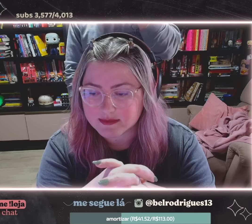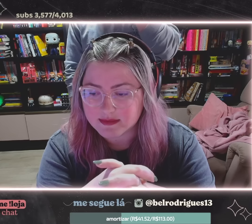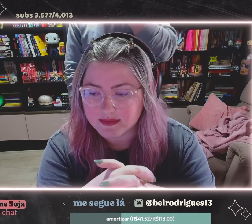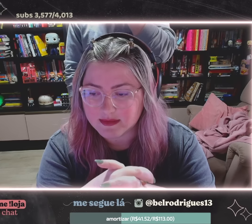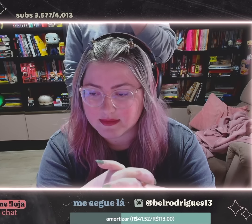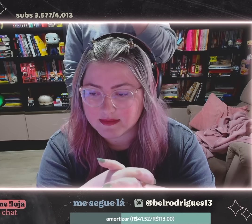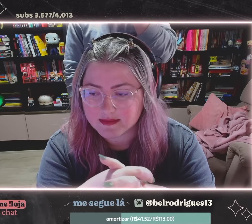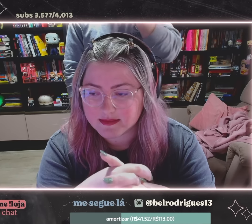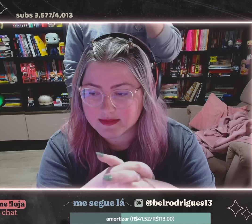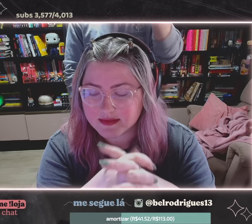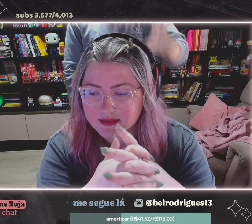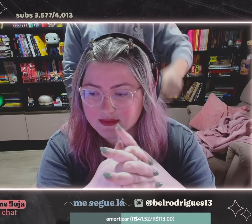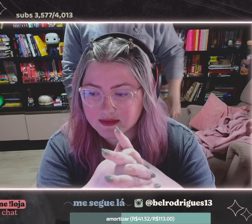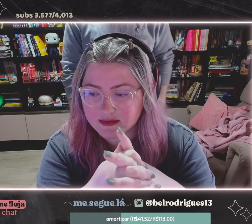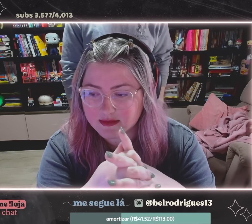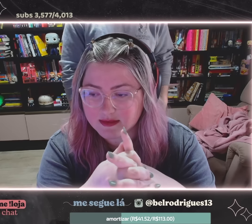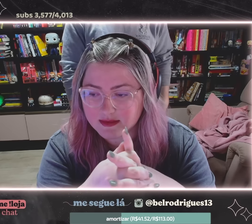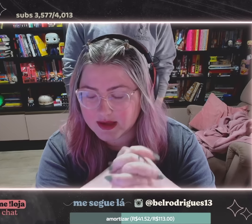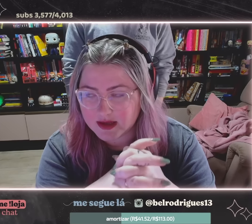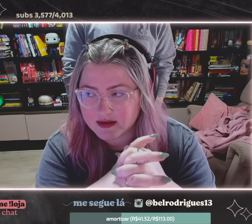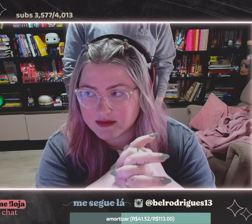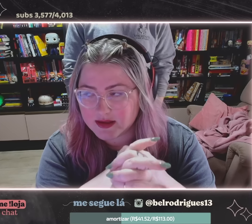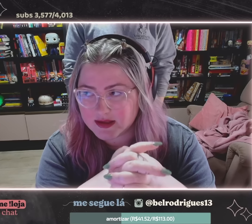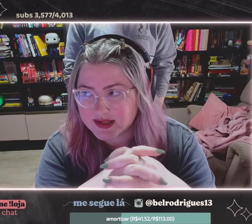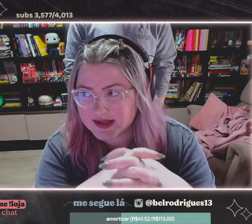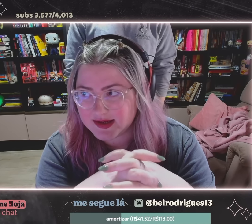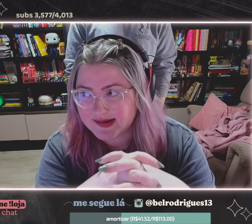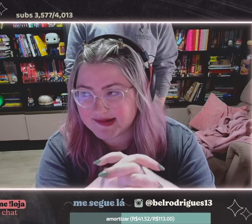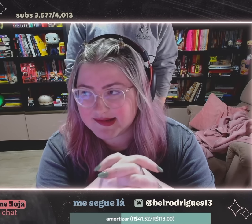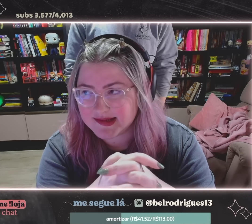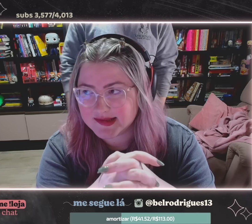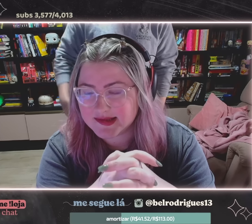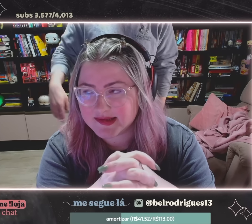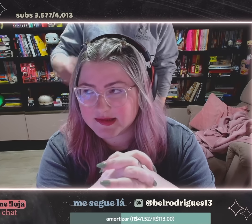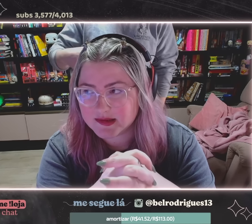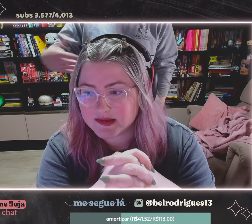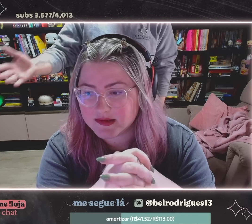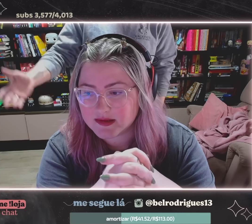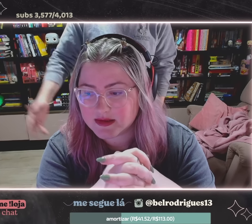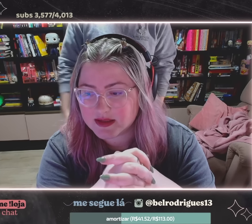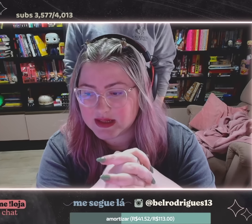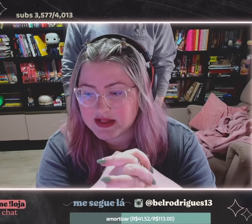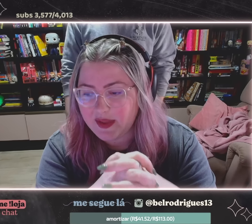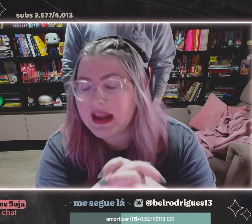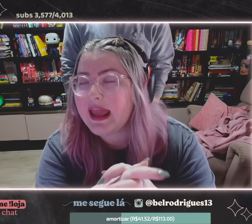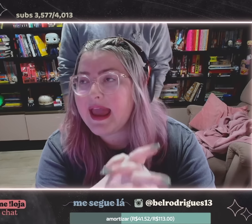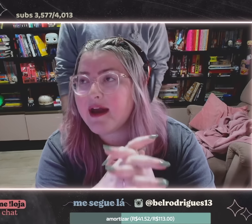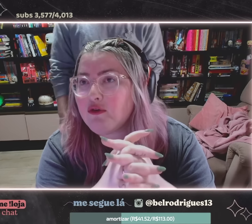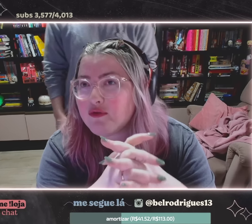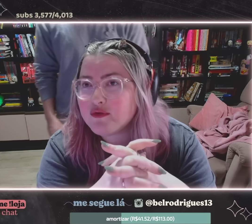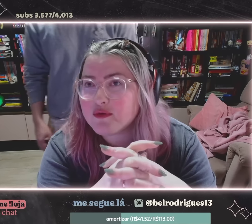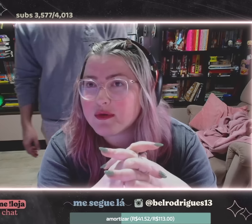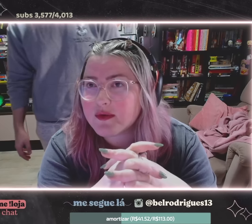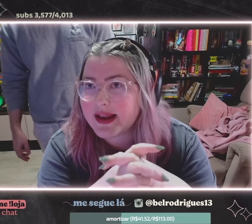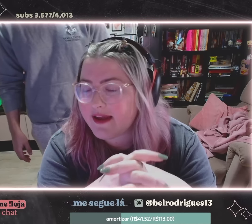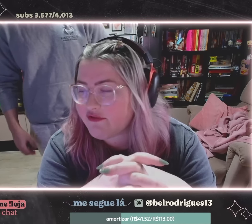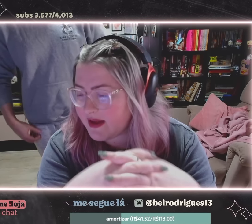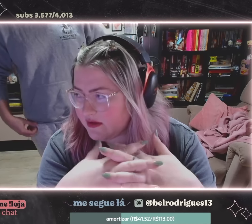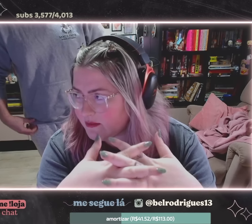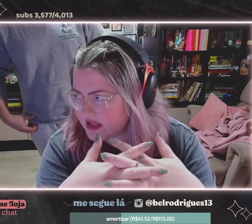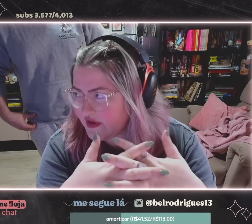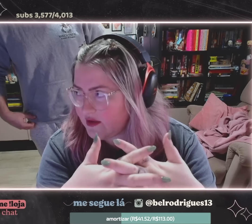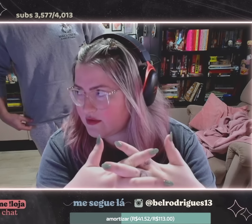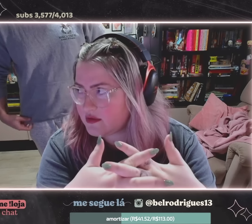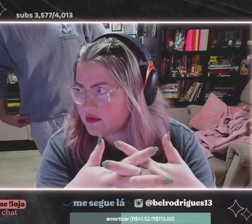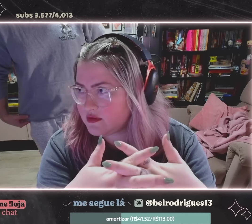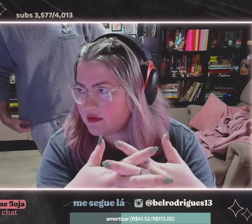lá eu não vejo uma solução para esse cara aí tá ligado pode falar o que for mas ele ainda vai fazendo as lacração dele ele é o ele é